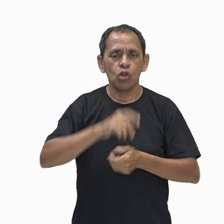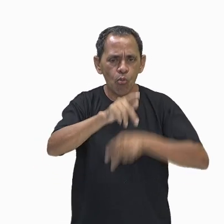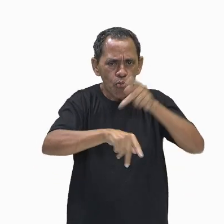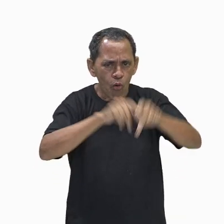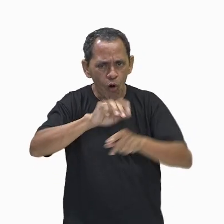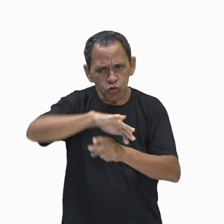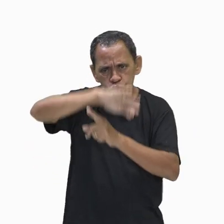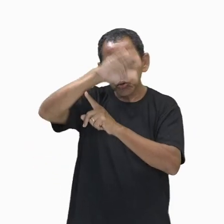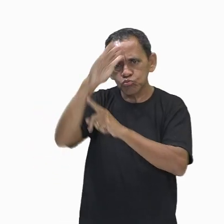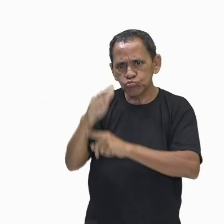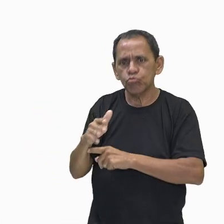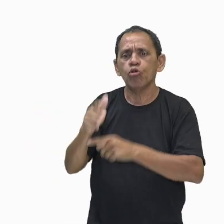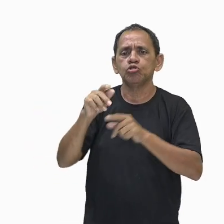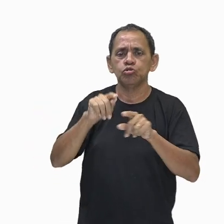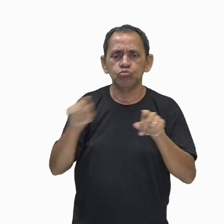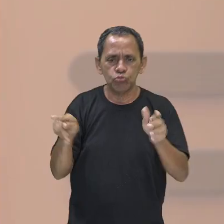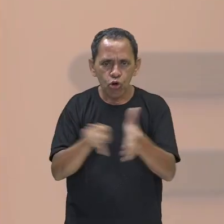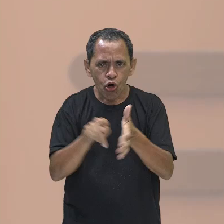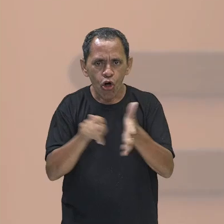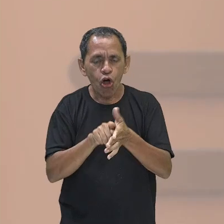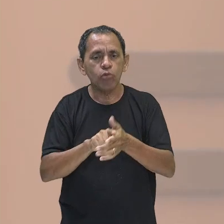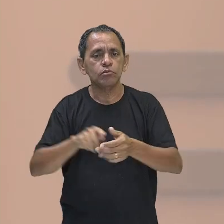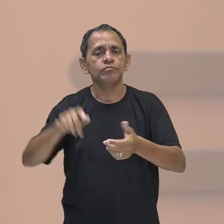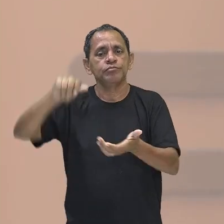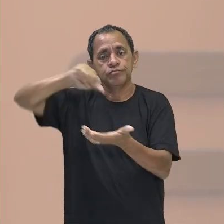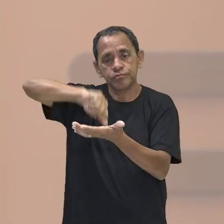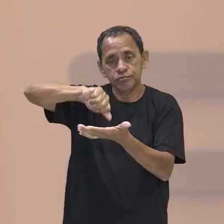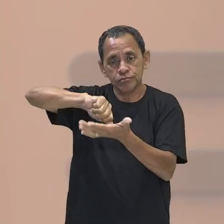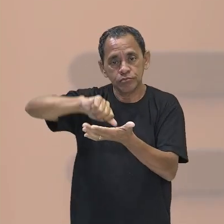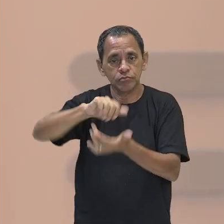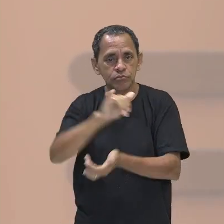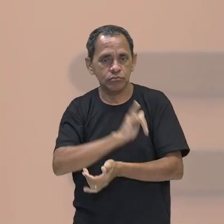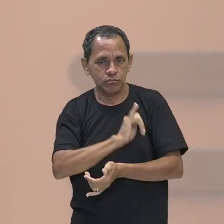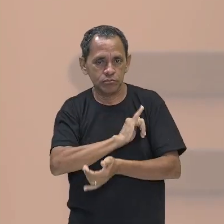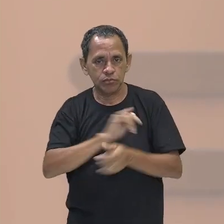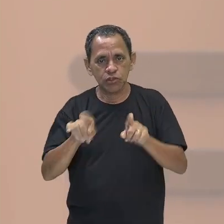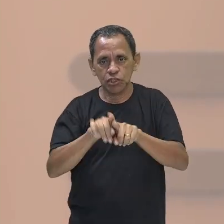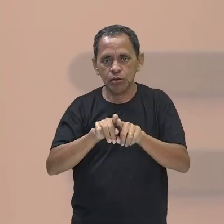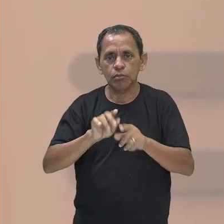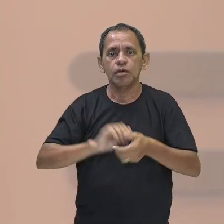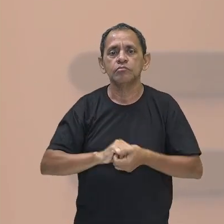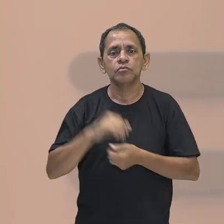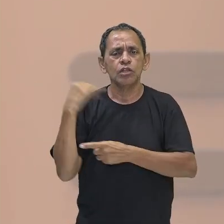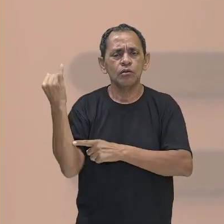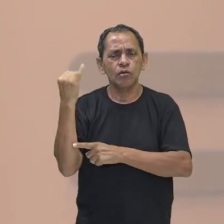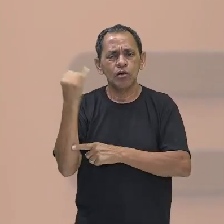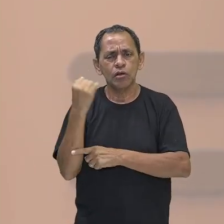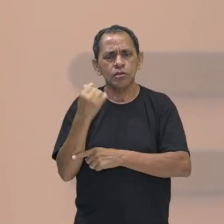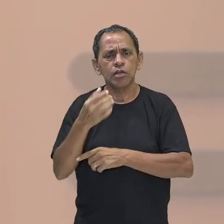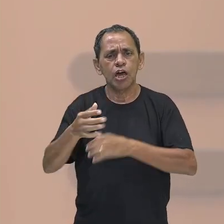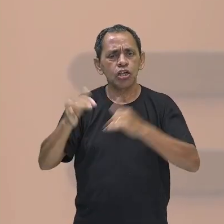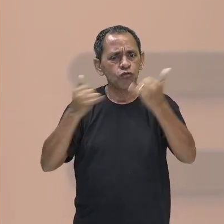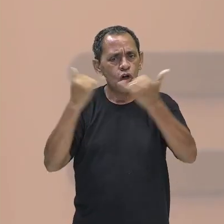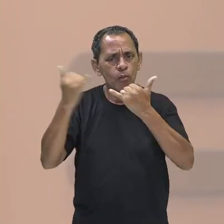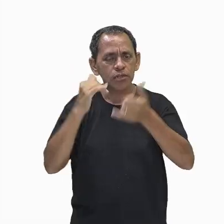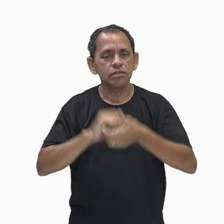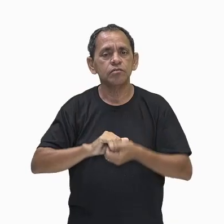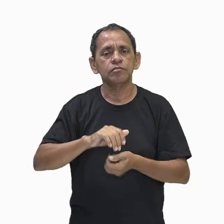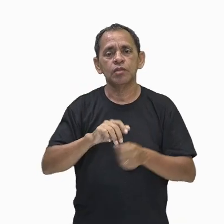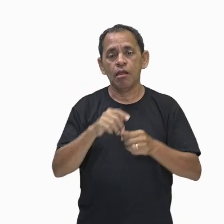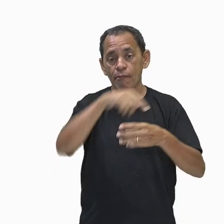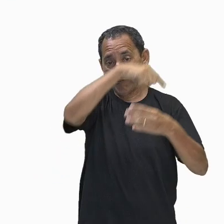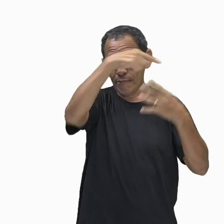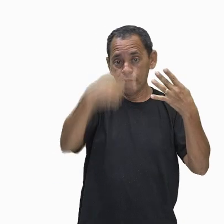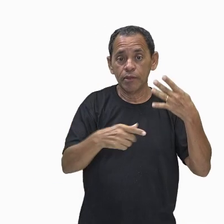atual fronteira Irã-Iraque. Vamos então agora falar de uma outra civilização importante que são então aí quem? Os